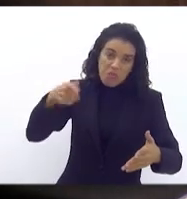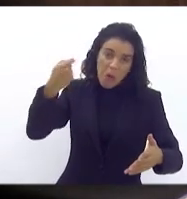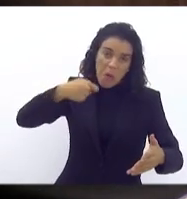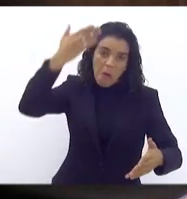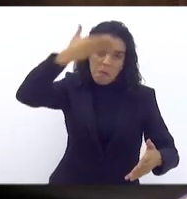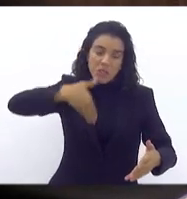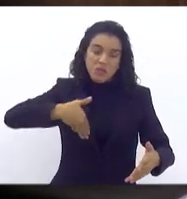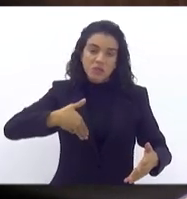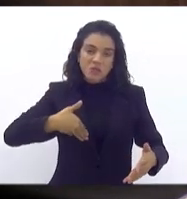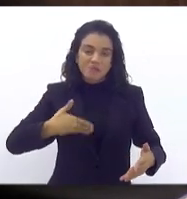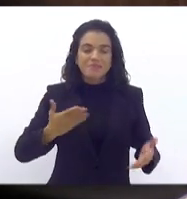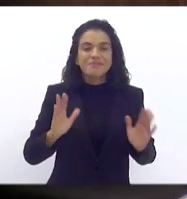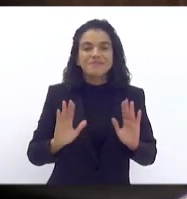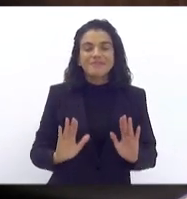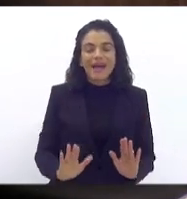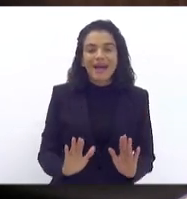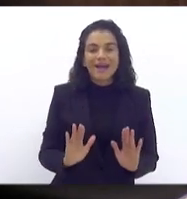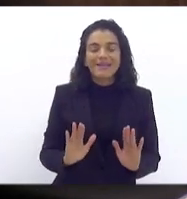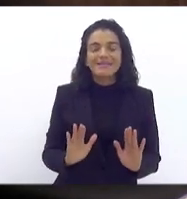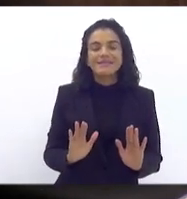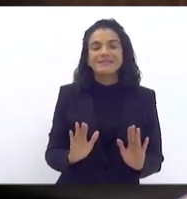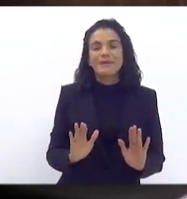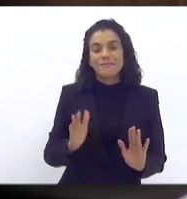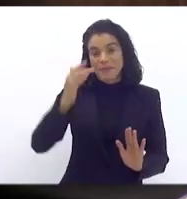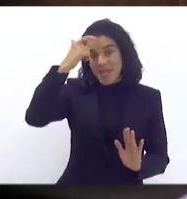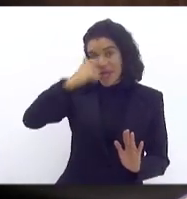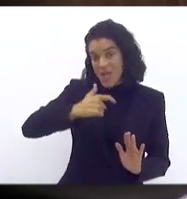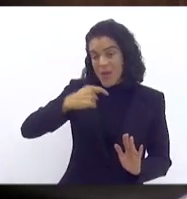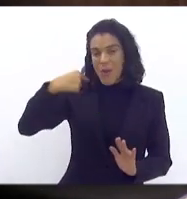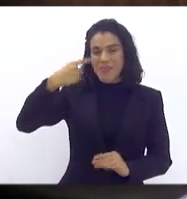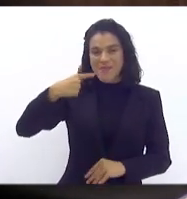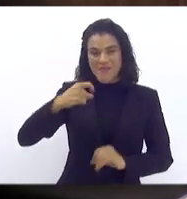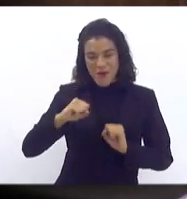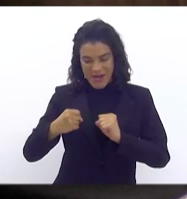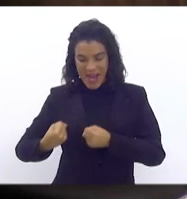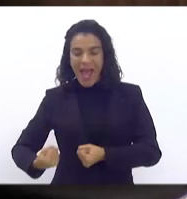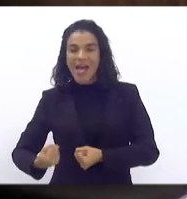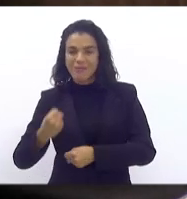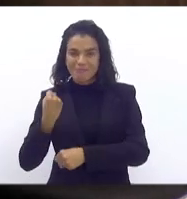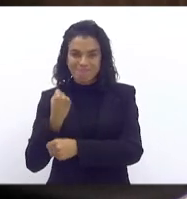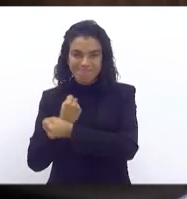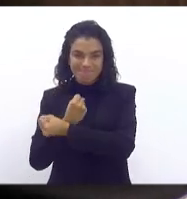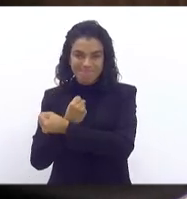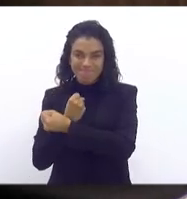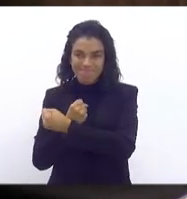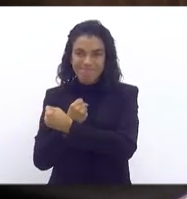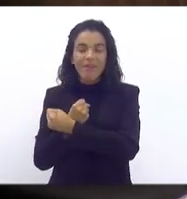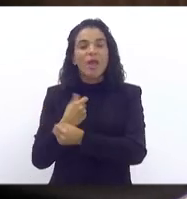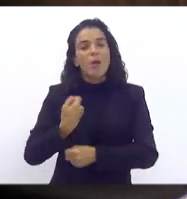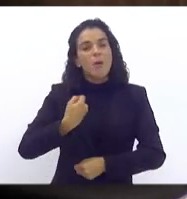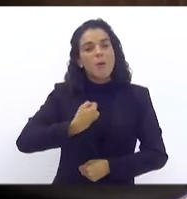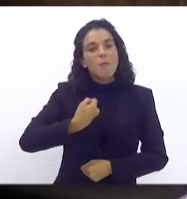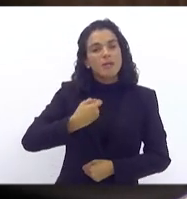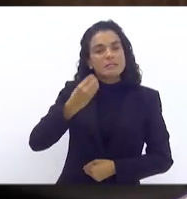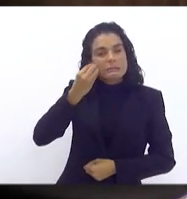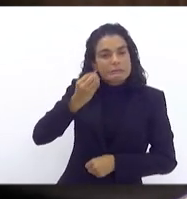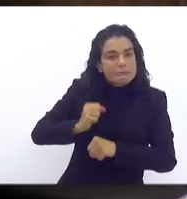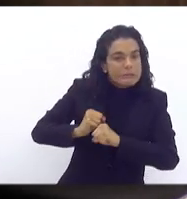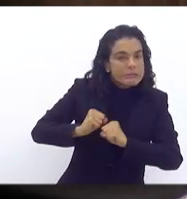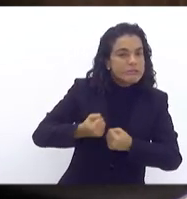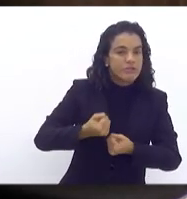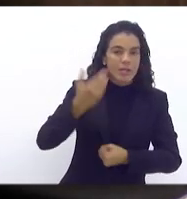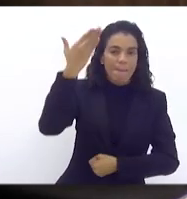Eh acontece que se eu eh eu como advogado de defesa eu tenho interesse em tentar provar a inocência do meu